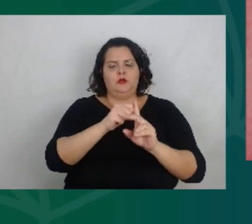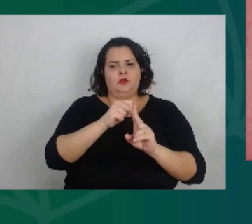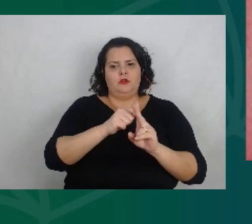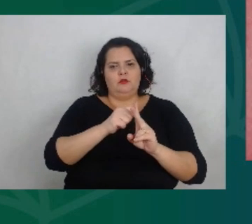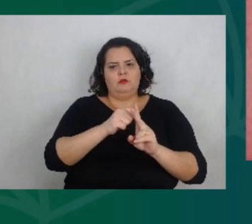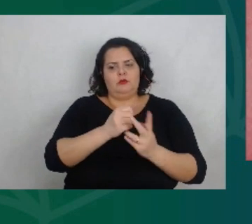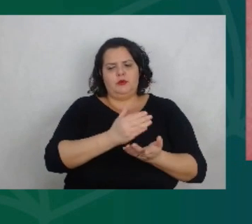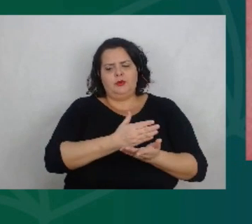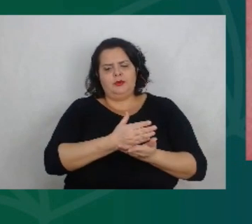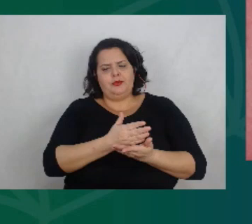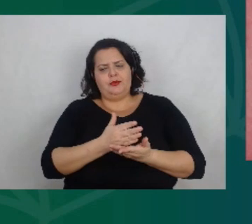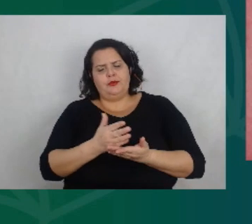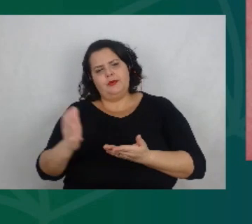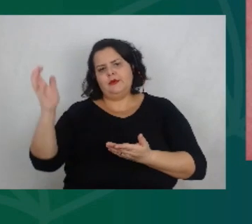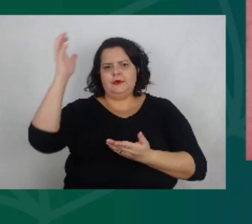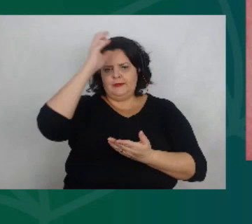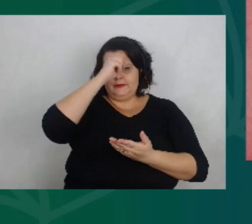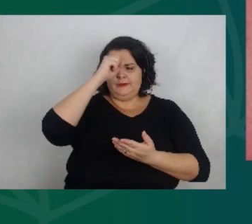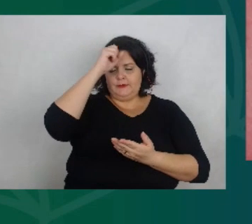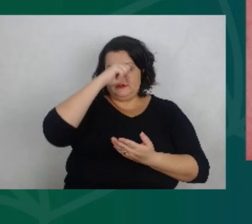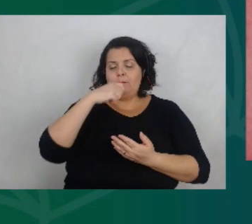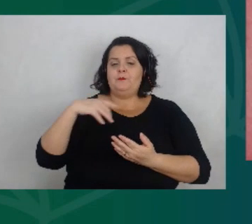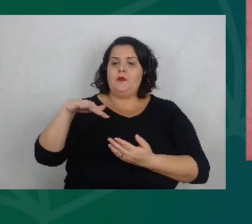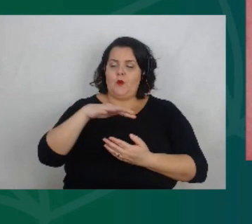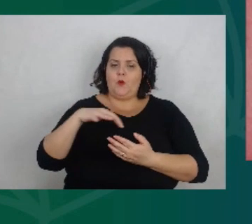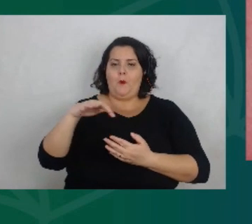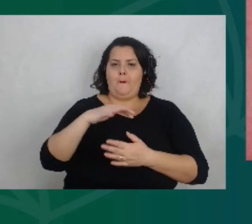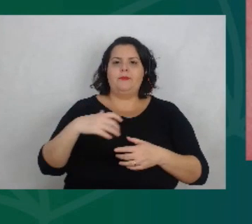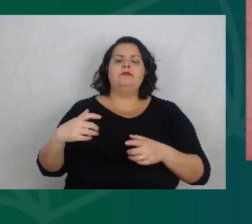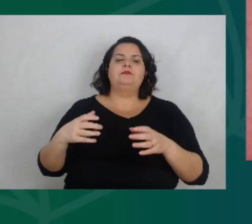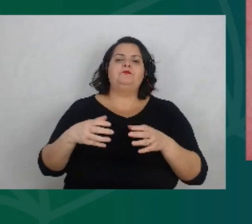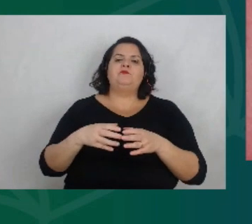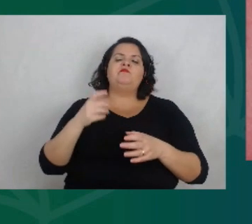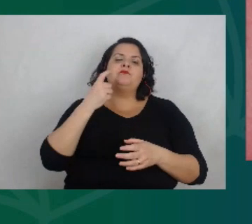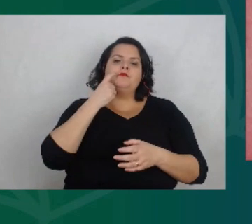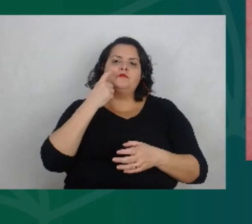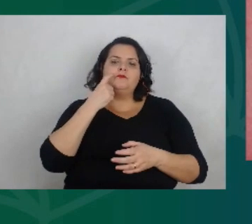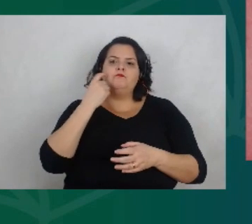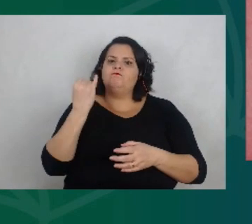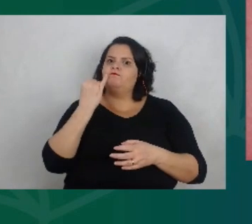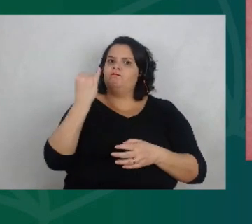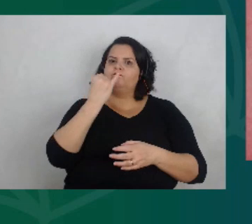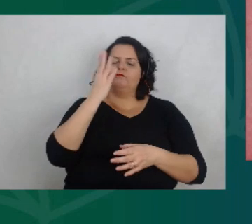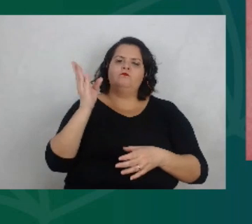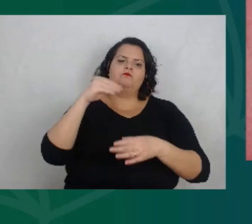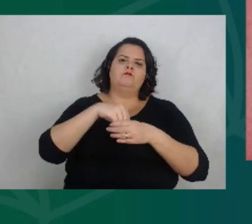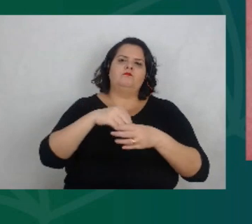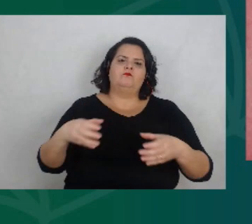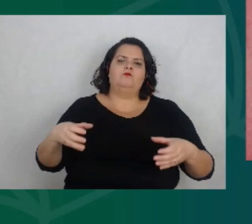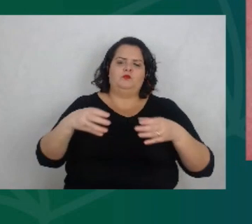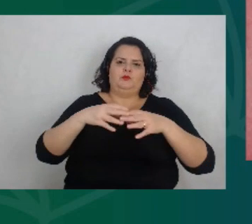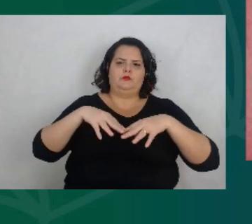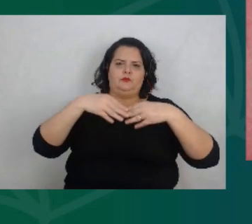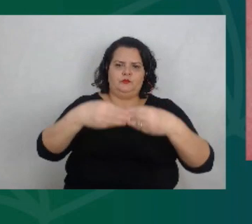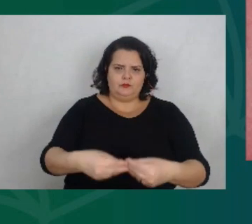contaminação. Para nós foi muito importante compor a equipe do Hospital São Paulo, da qual o enfermeiro Eduardo